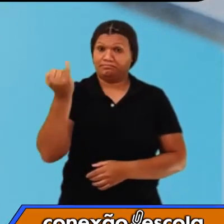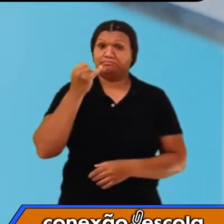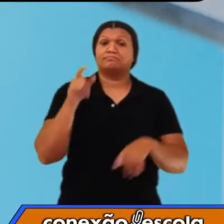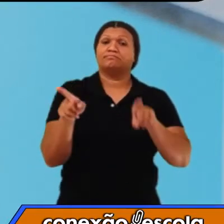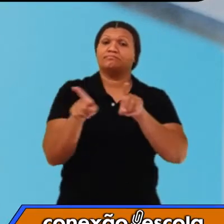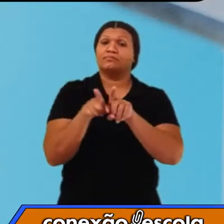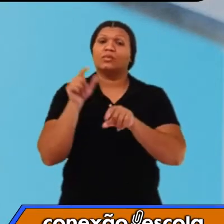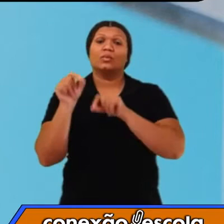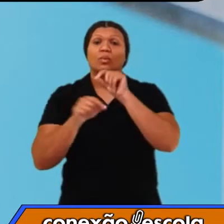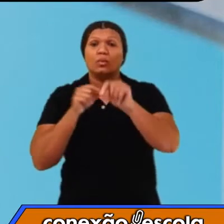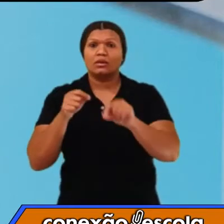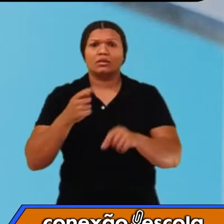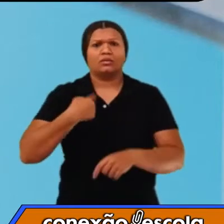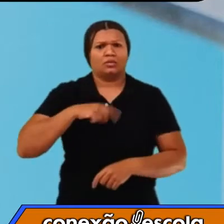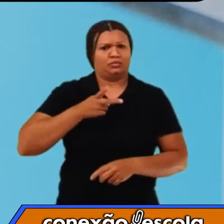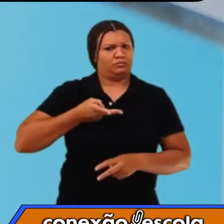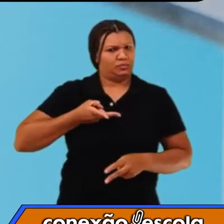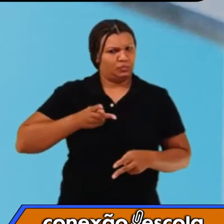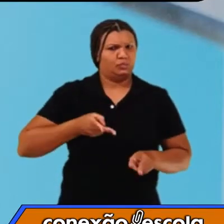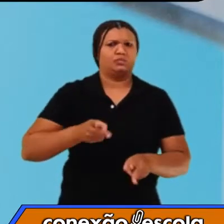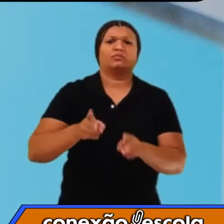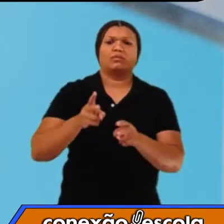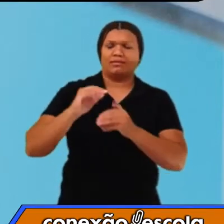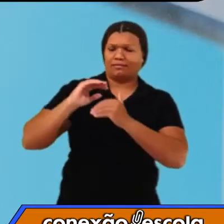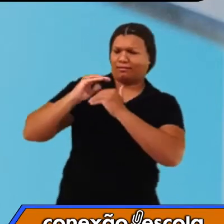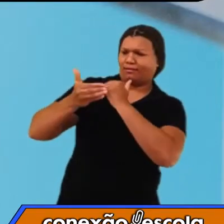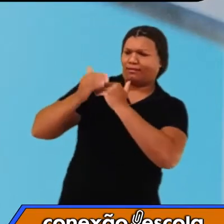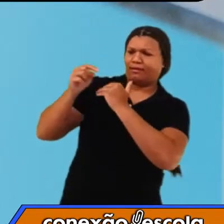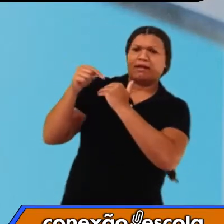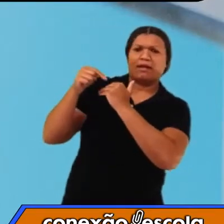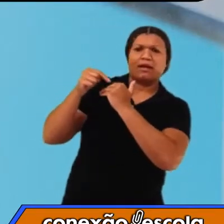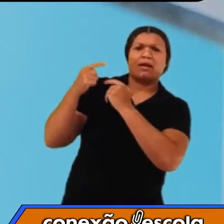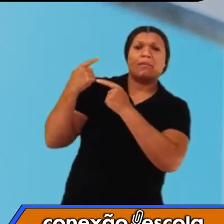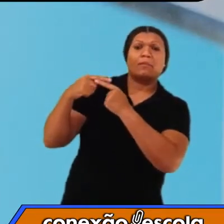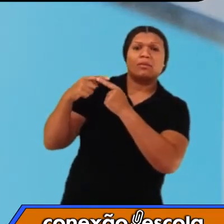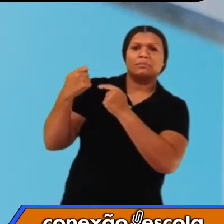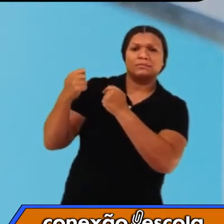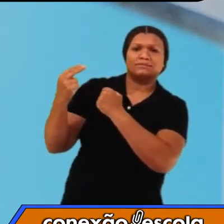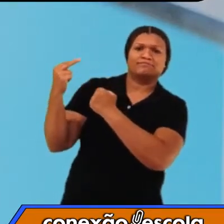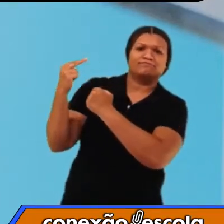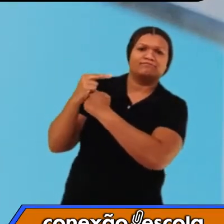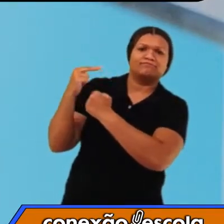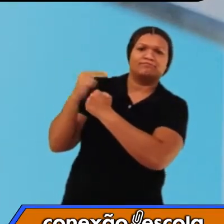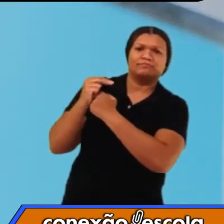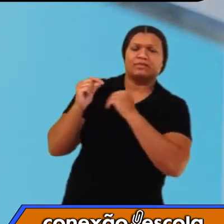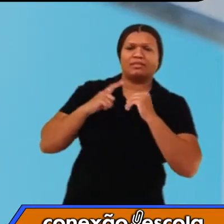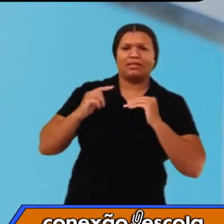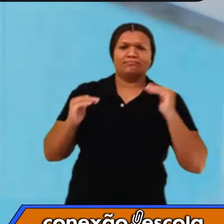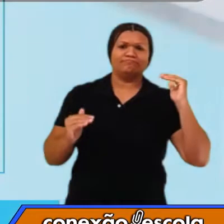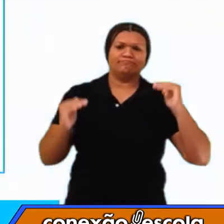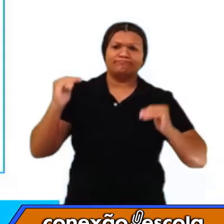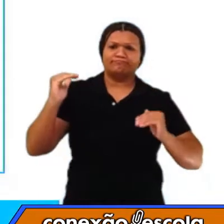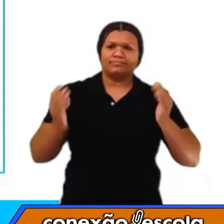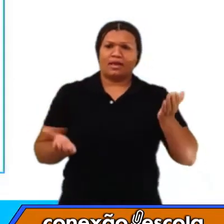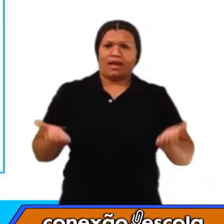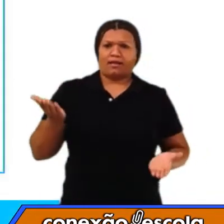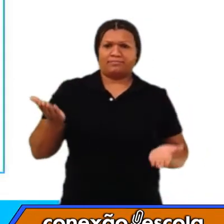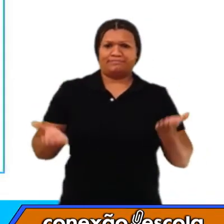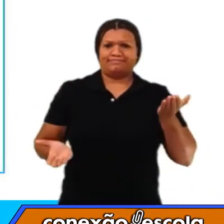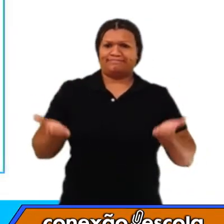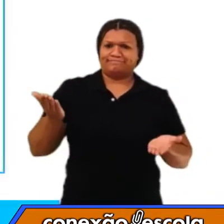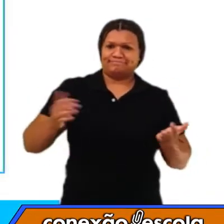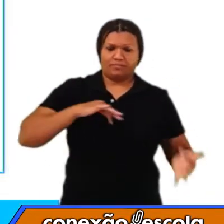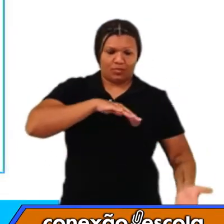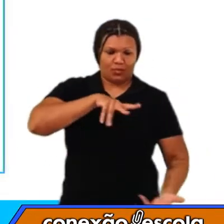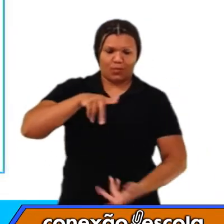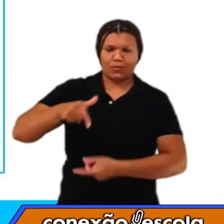então, mantermos essa camada de ozônio para, em suma, mantermos o equilíbrio do planeta,